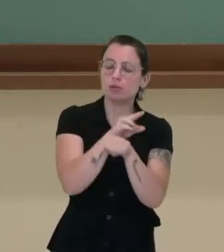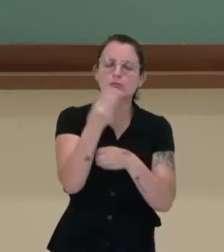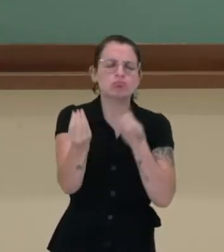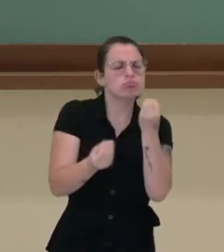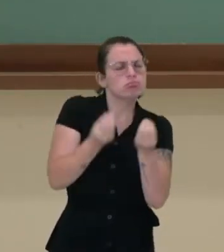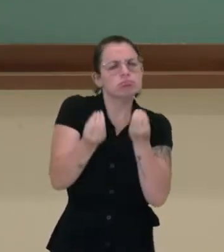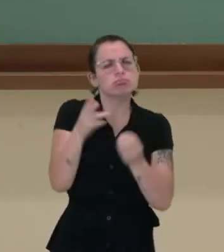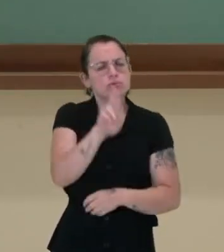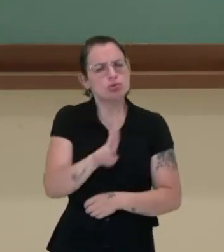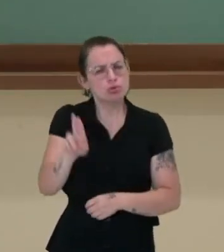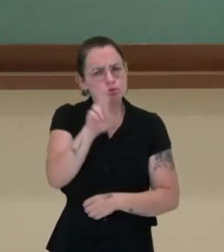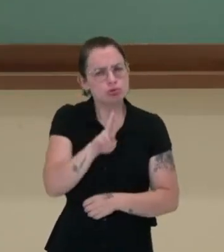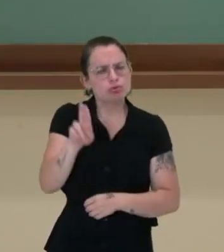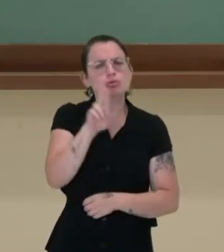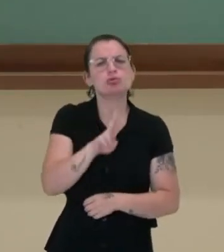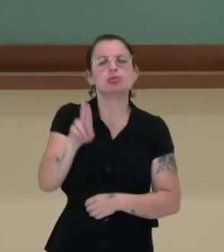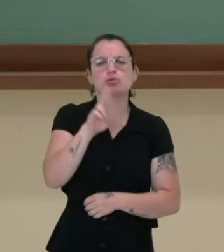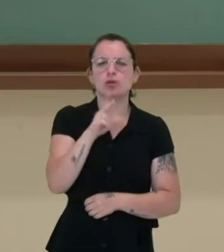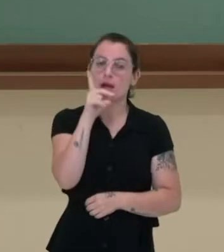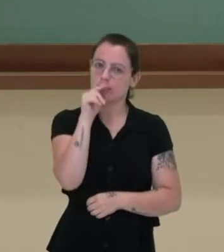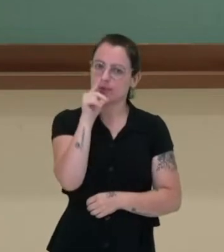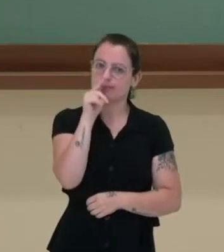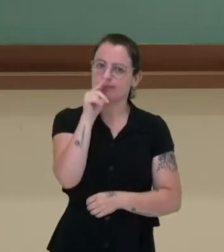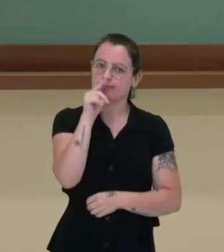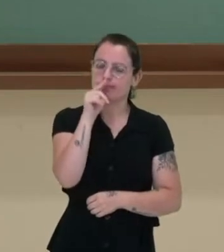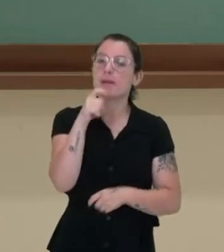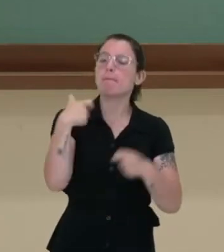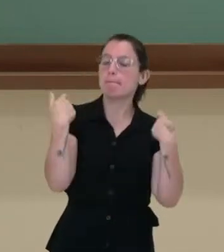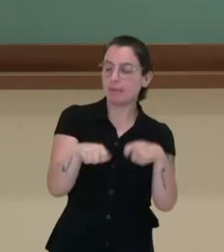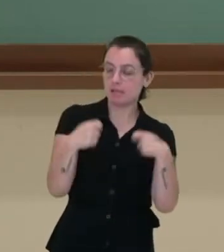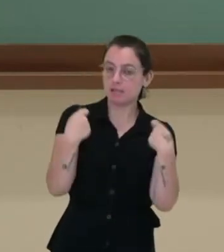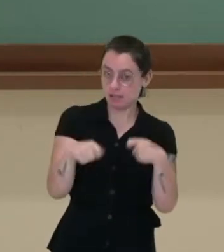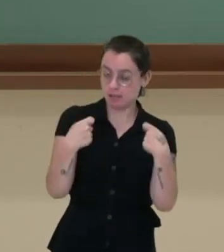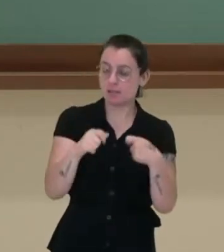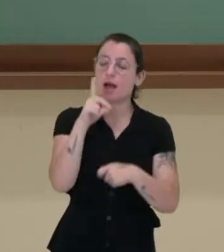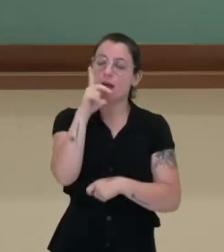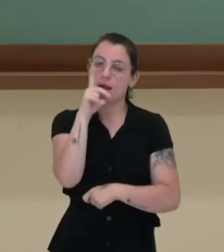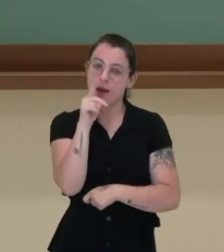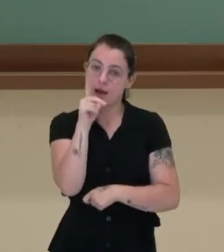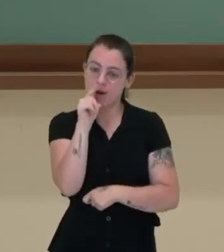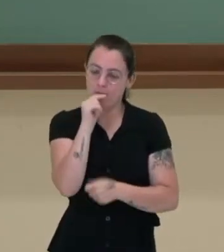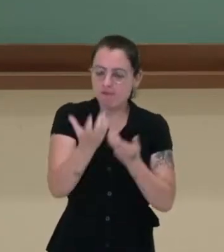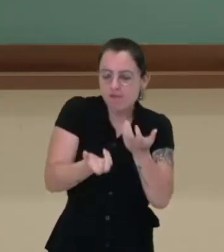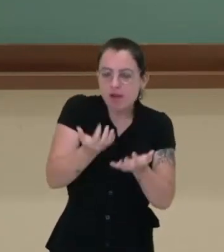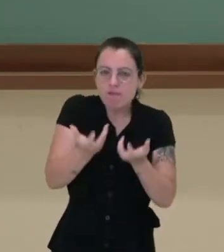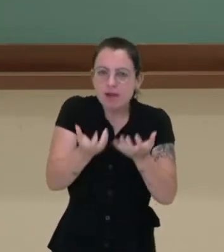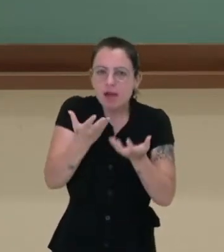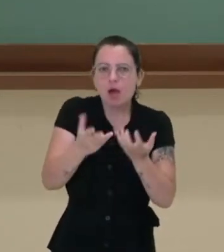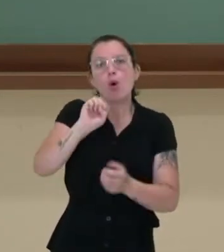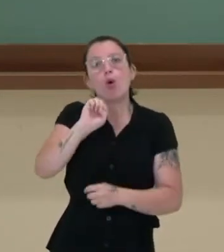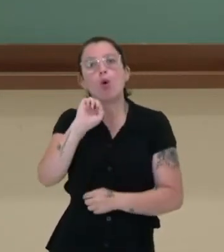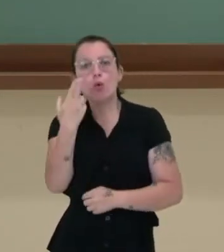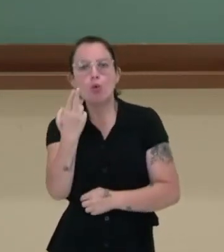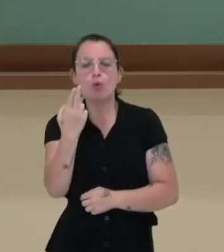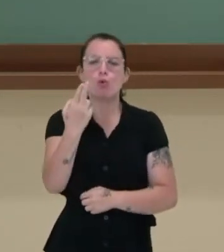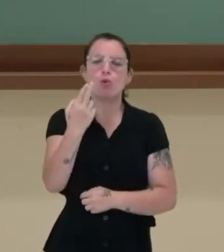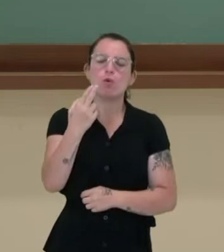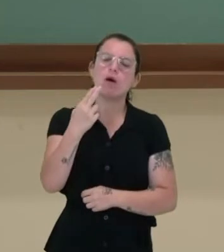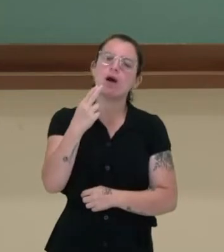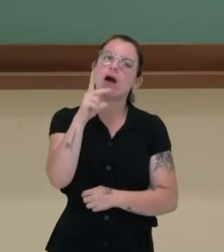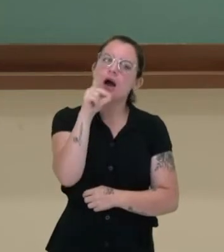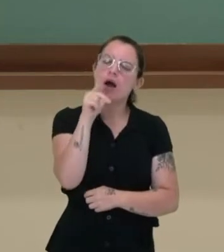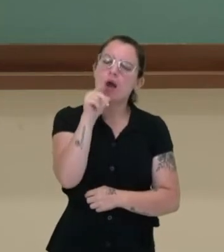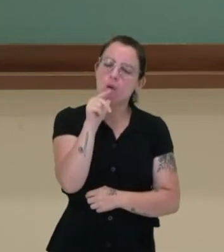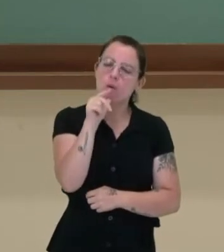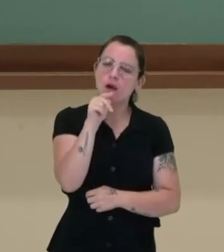usar ou a água filtrada ou a água que a gente ferve a água, depois que ferveu, mexe lá com